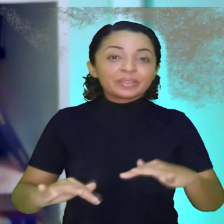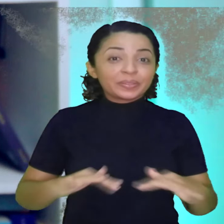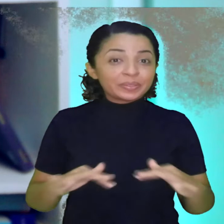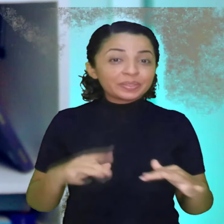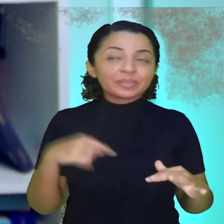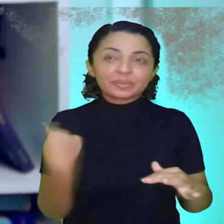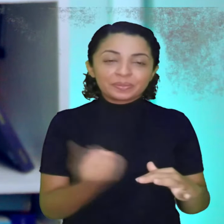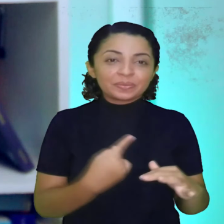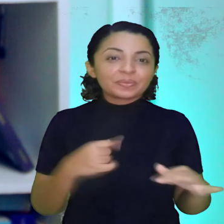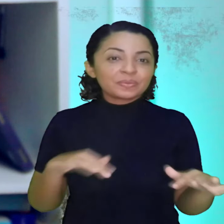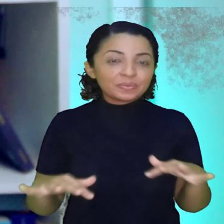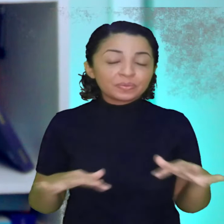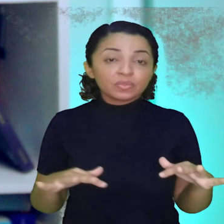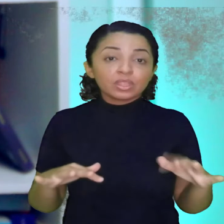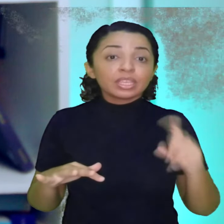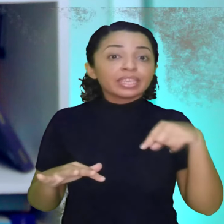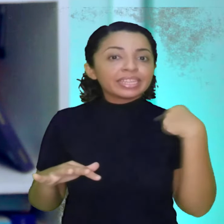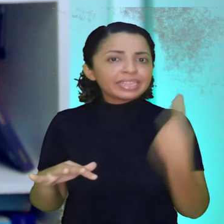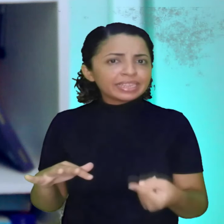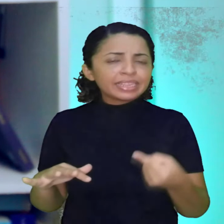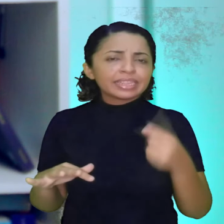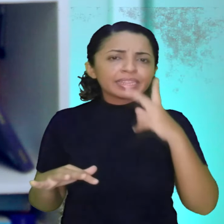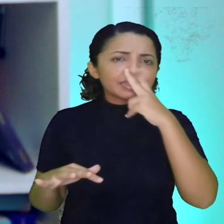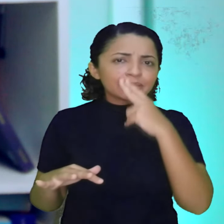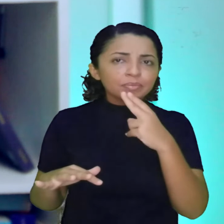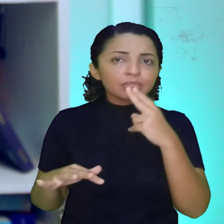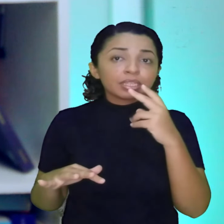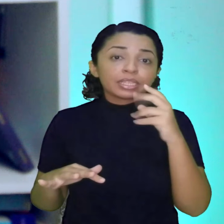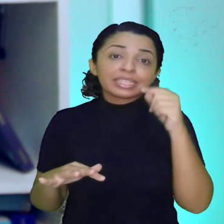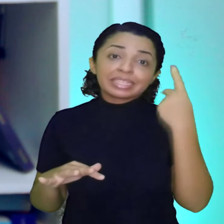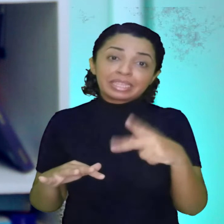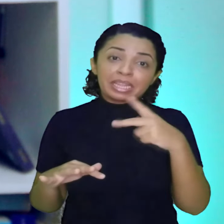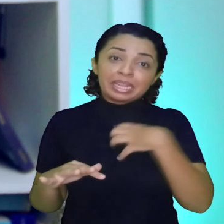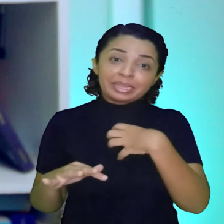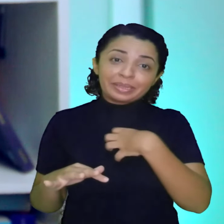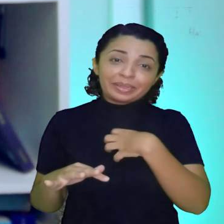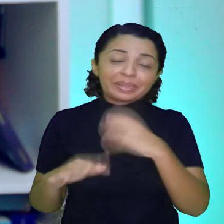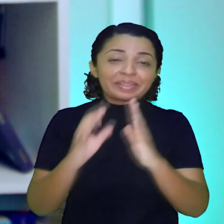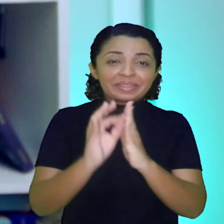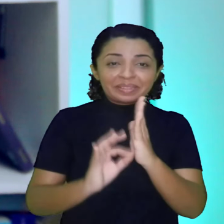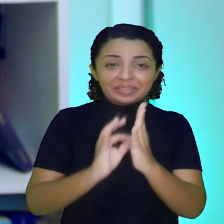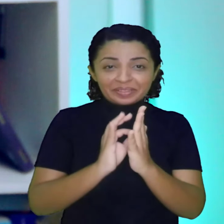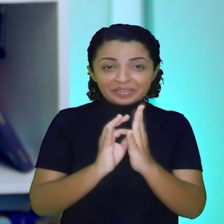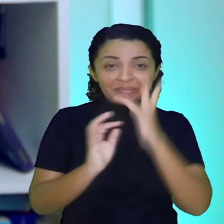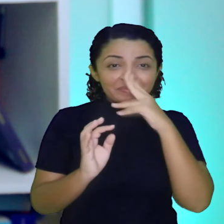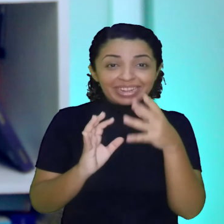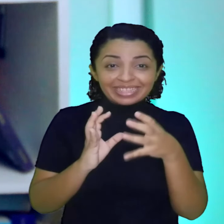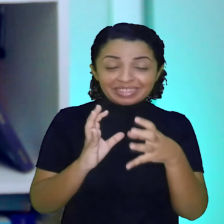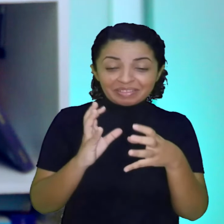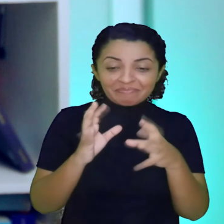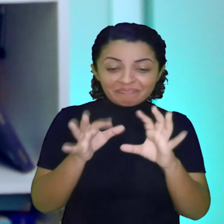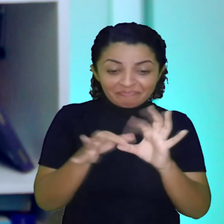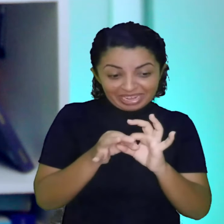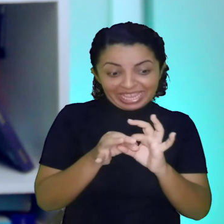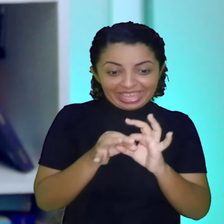algumas cenas na casa, esse ritmo baixa mais. Pode ter sido a intenção da autora, claro, para dar uma dinâmica de que ela está presa ali dentro daquele